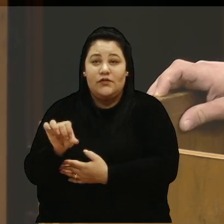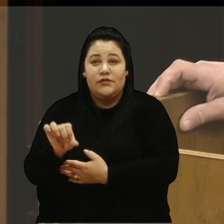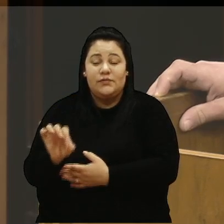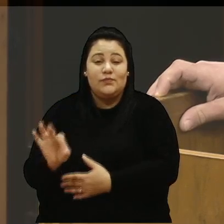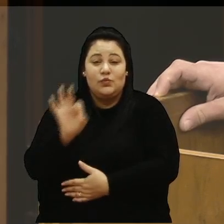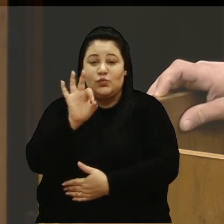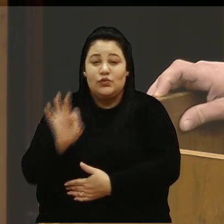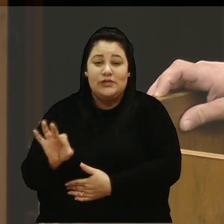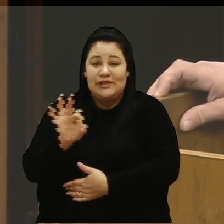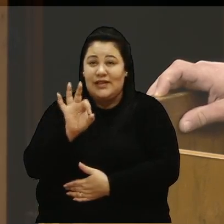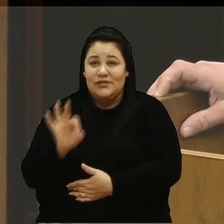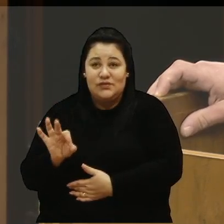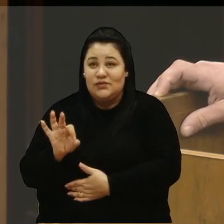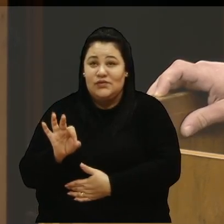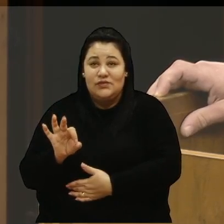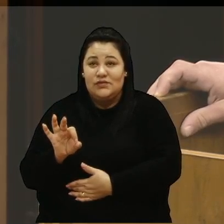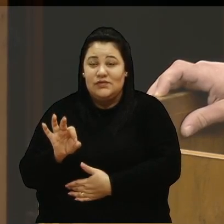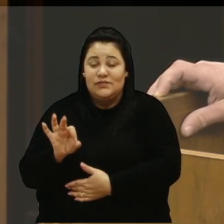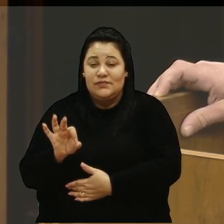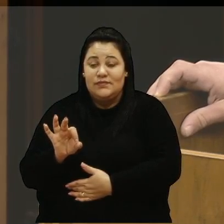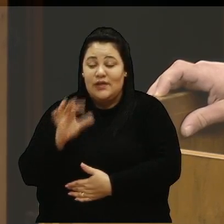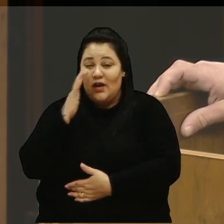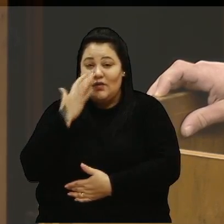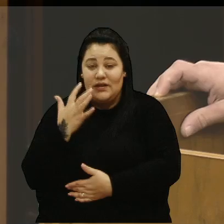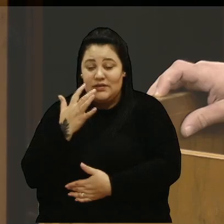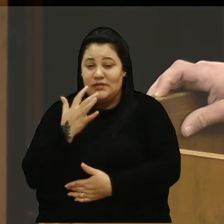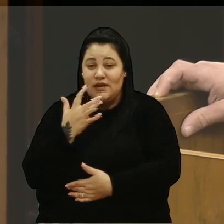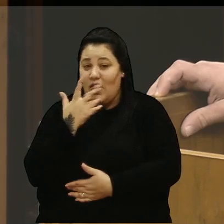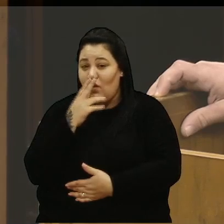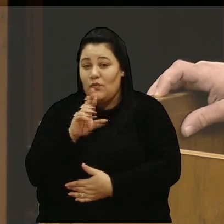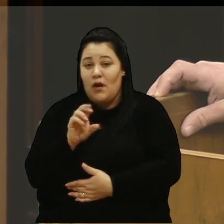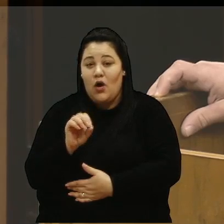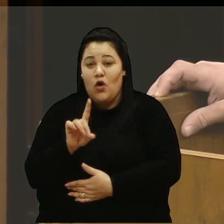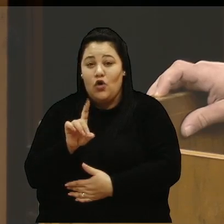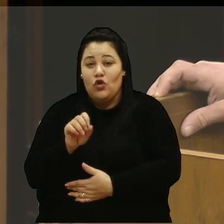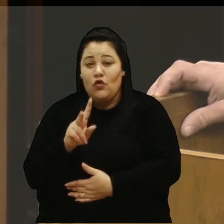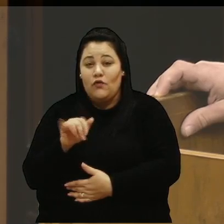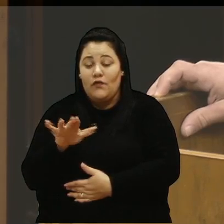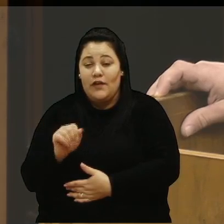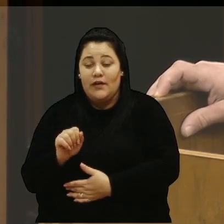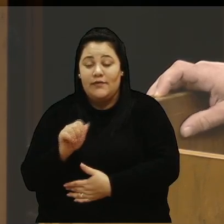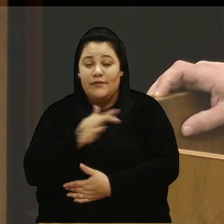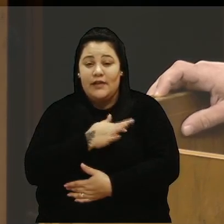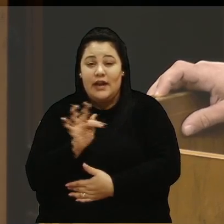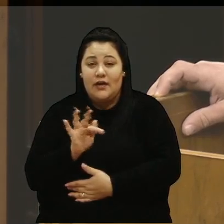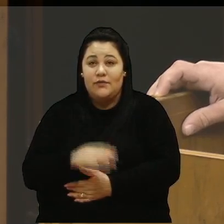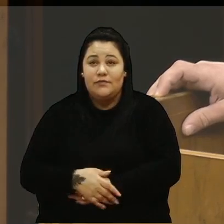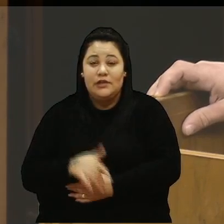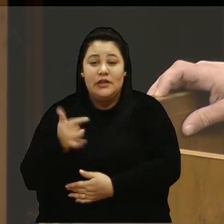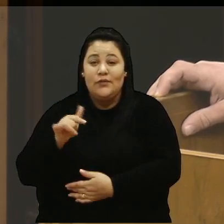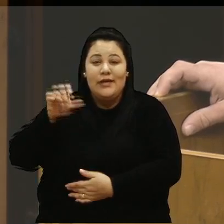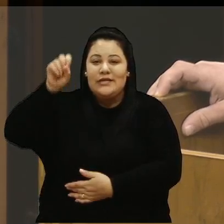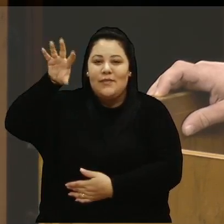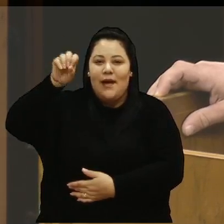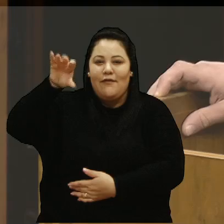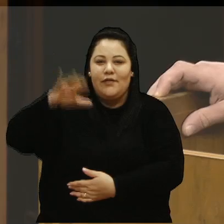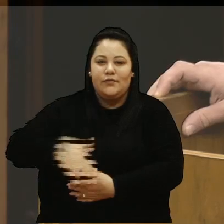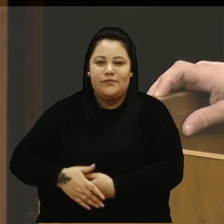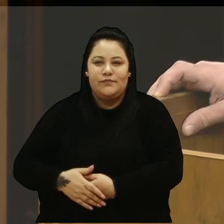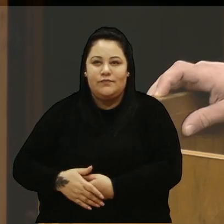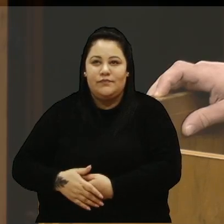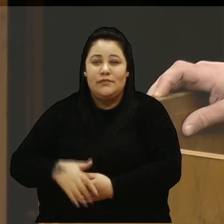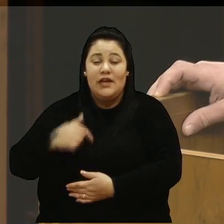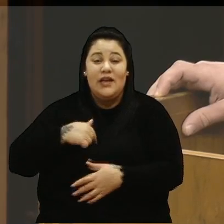99,9% dos municípios que tem uma rodovia federal. Que é o quê? Uma rodovia federal sem semáforos. Inclusive,